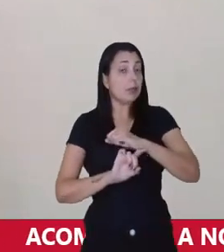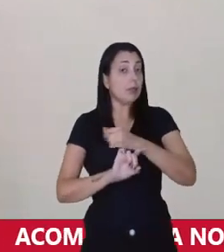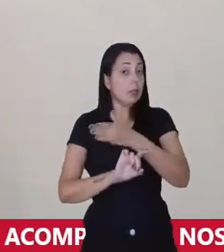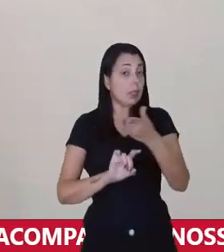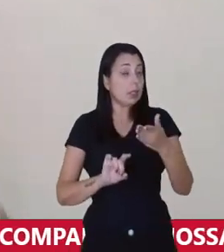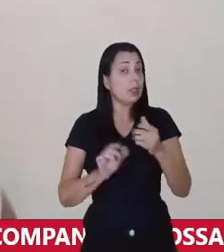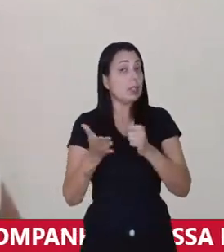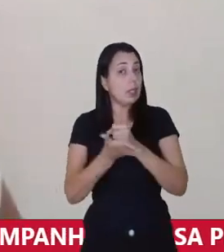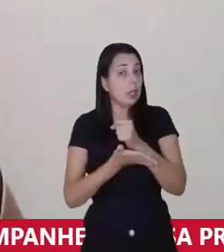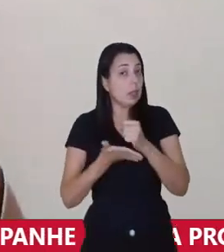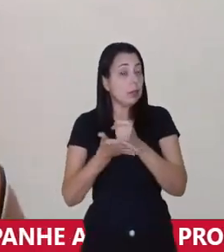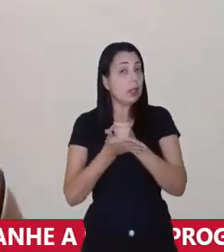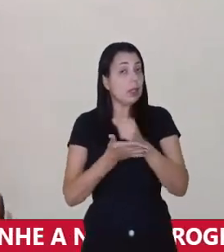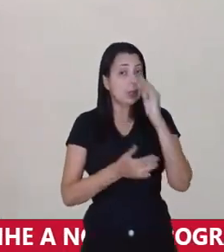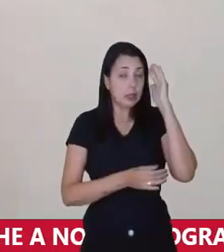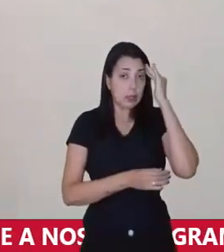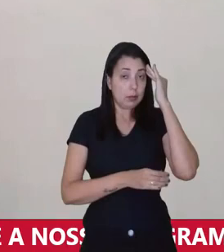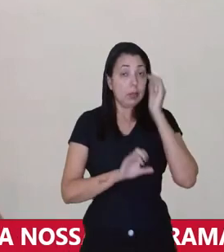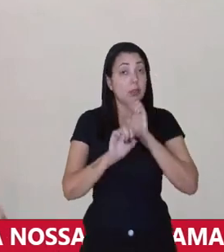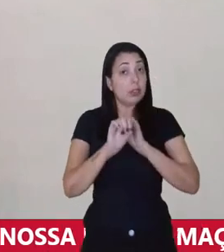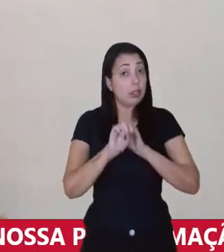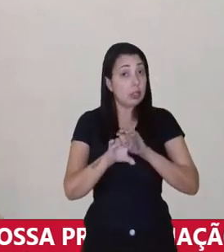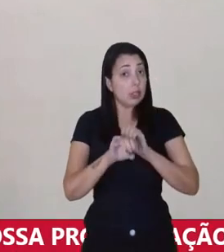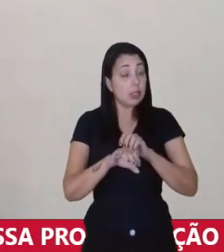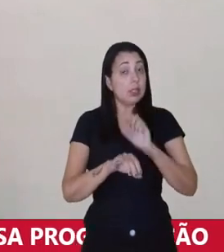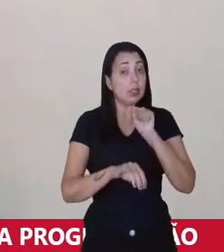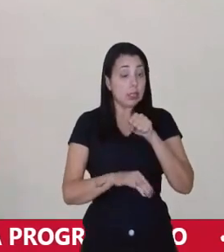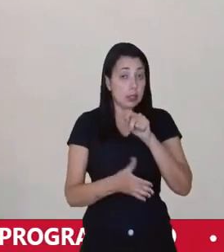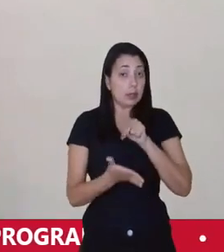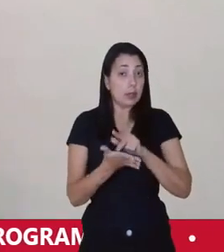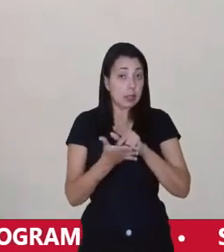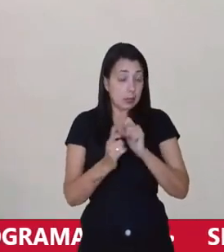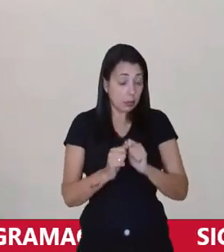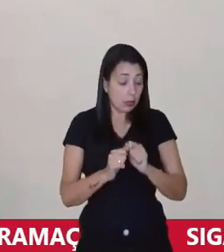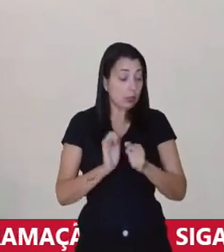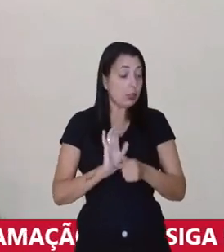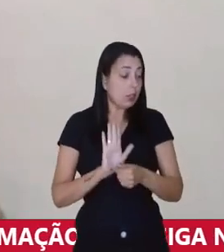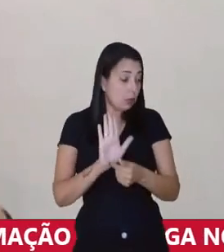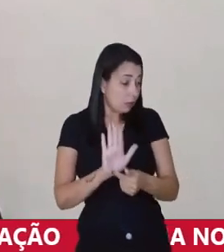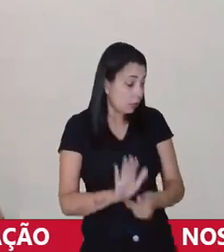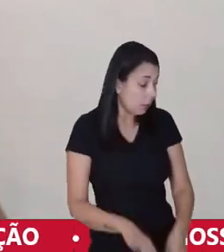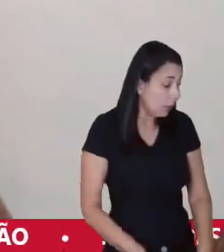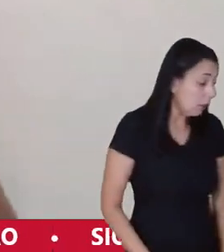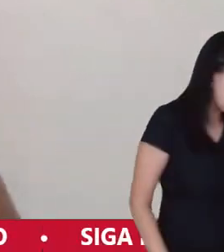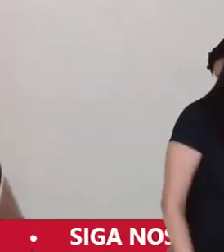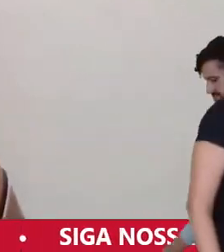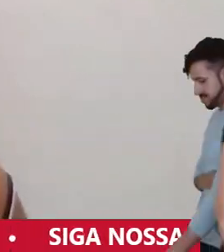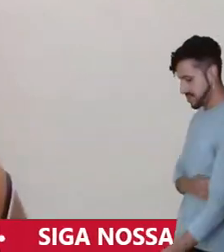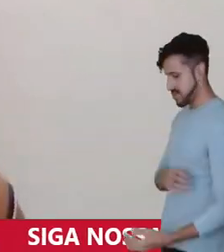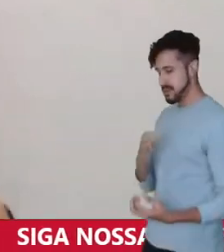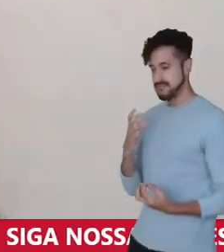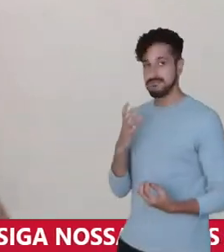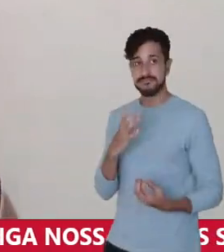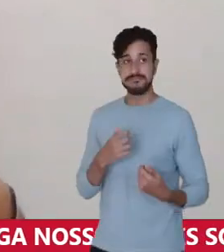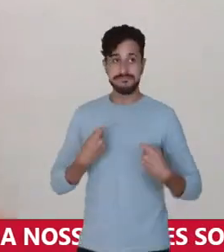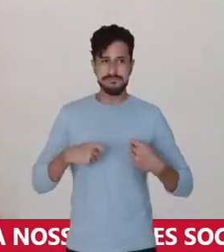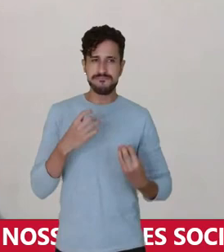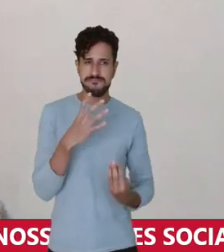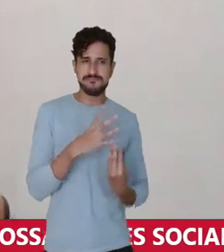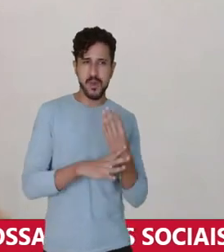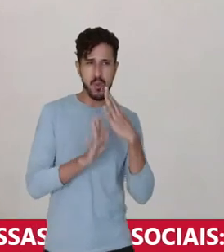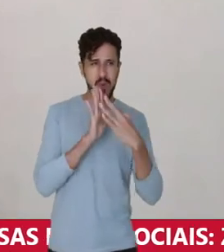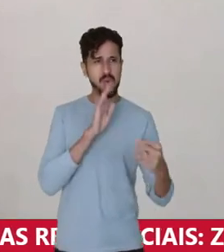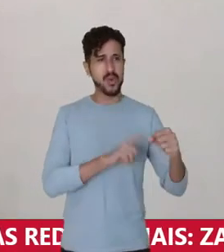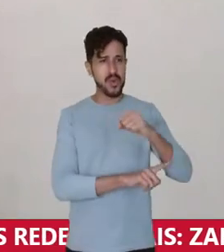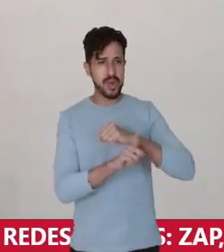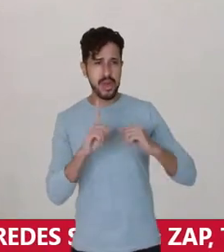se fundamentam uma compreensão de educação que certamente pode colaborar com a construção de uma sociedade que se quer justa,